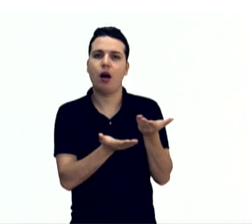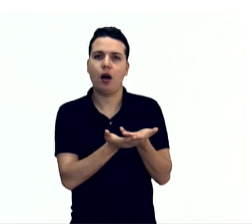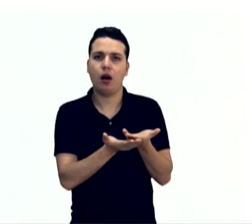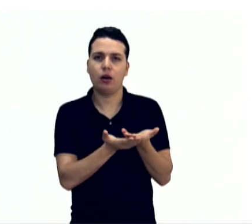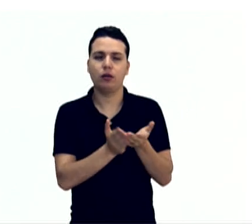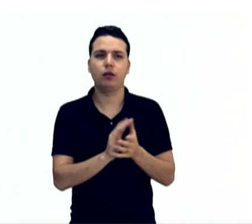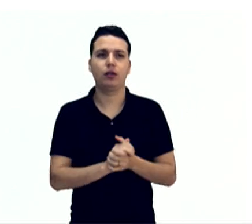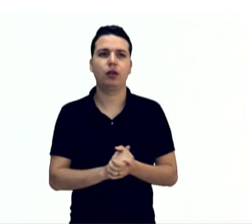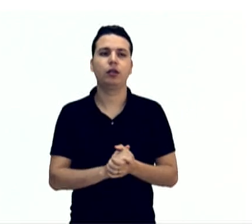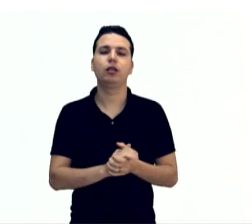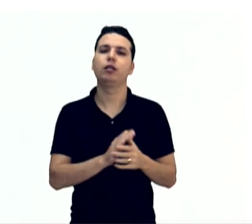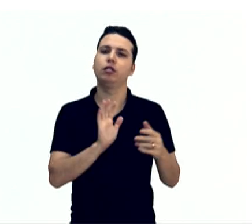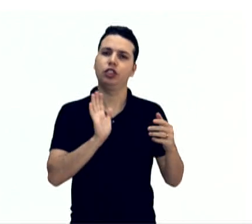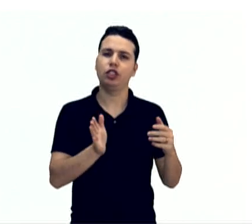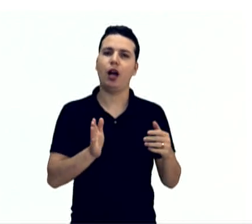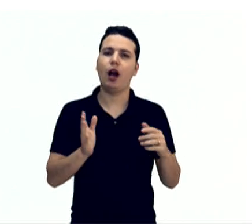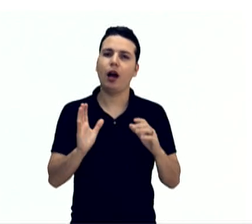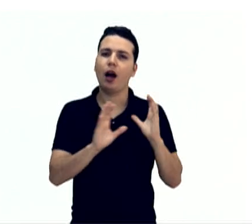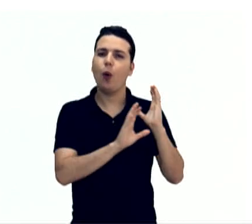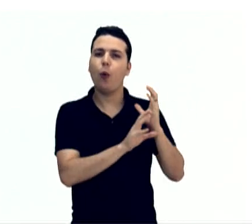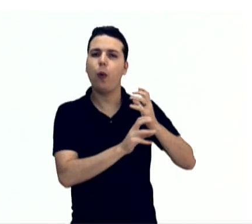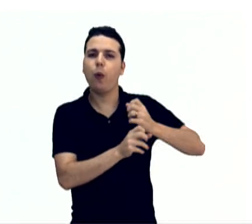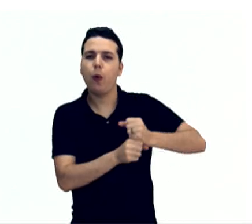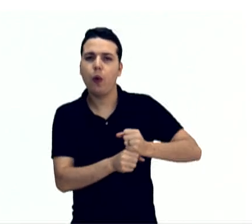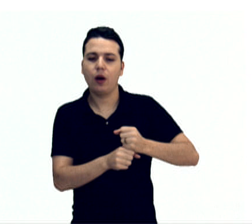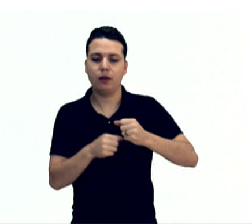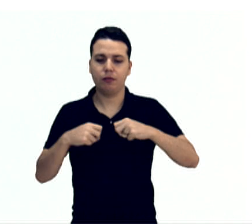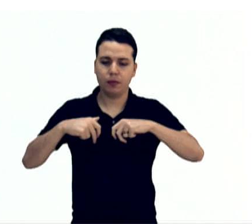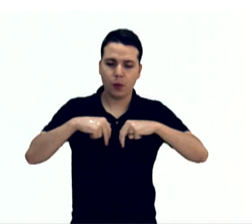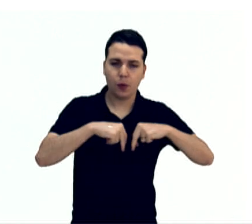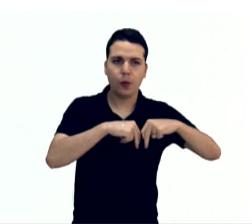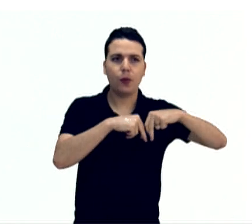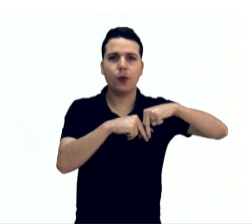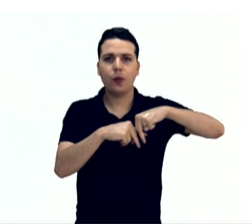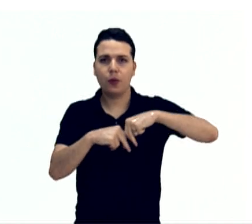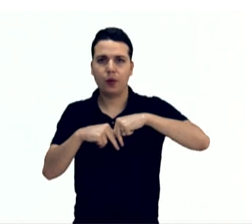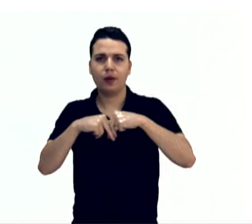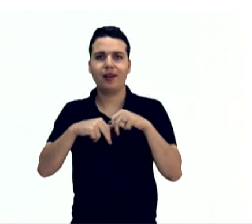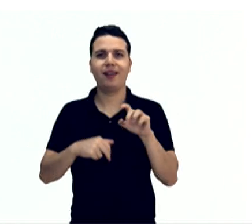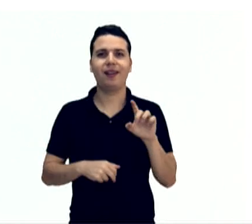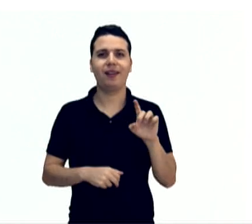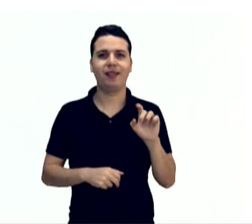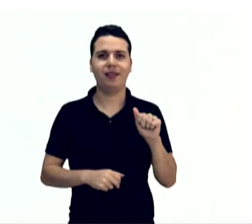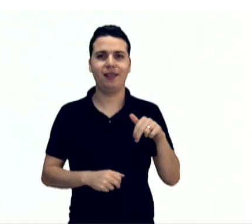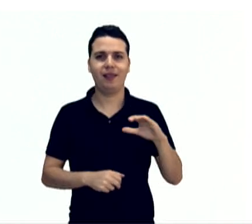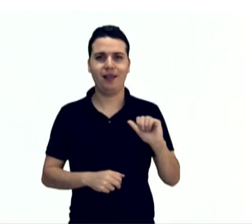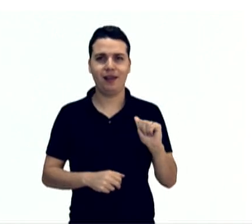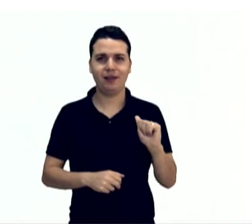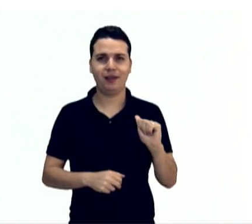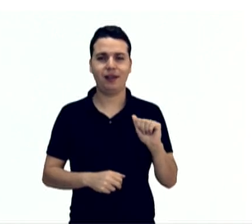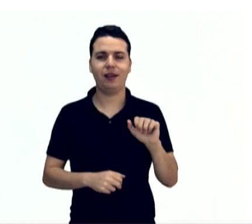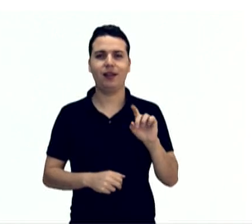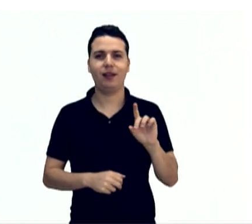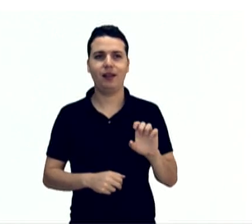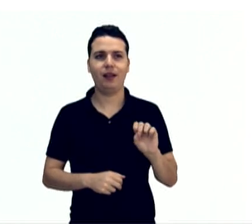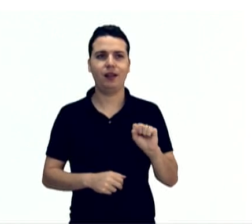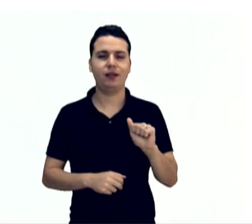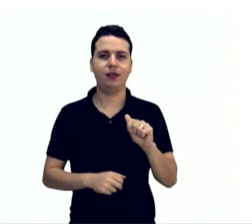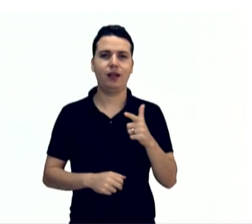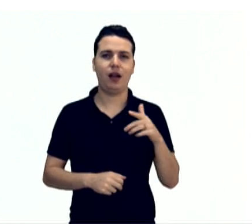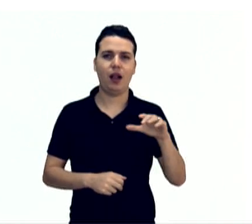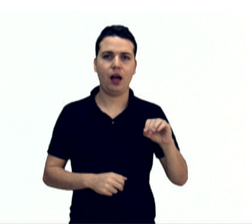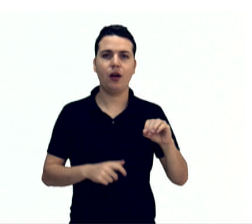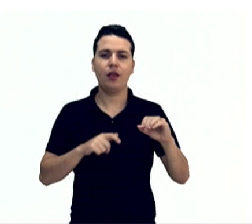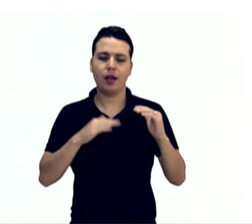sobre a dança de salão, que é essa característica comum, né? Selecionamos aqui alguns ritmos que têm afinidade, que